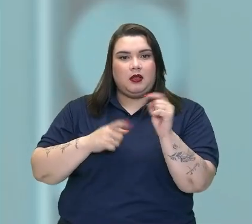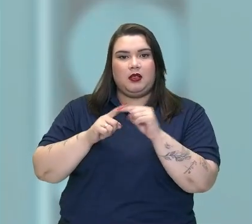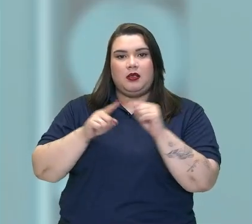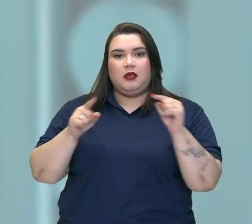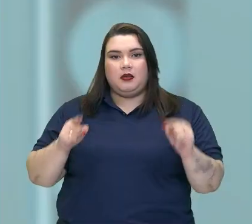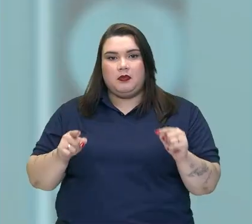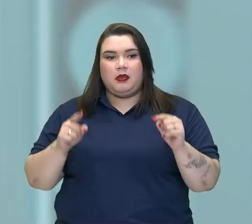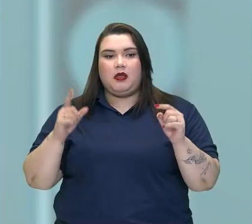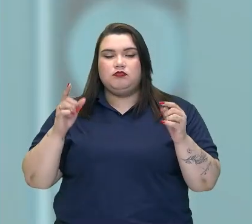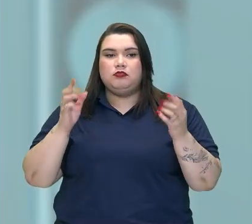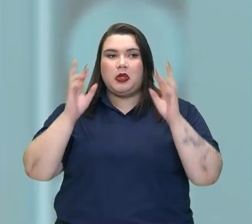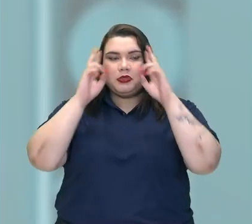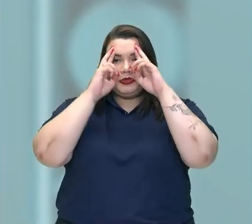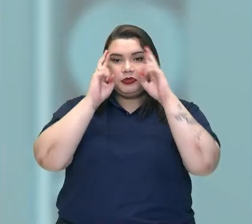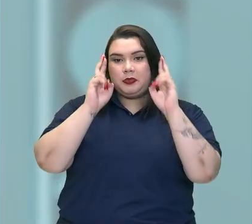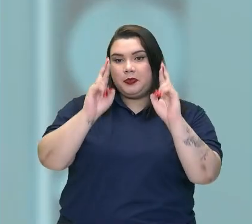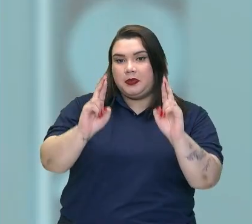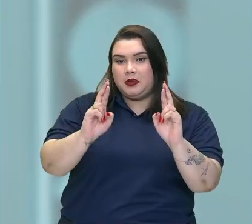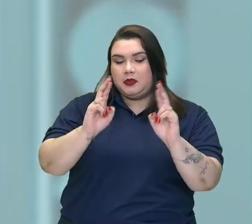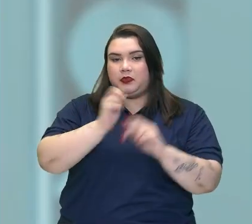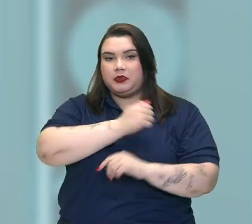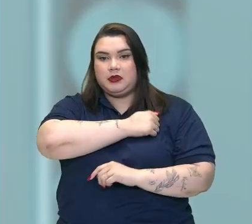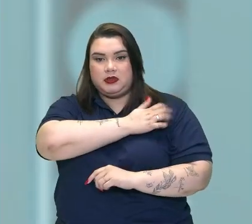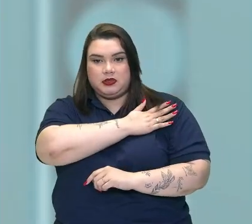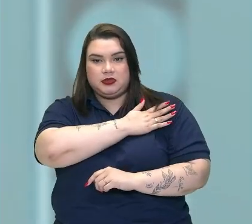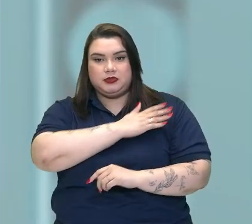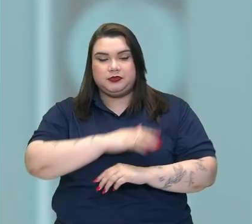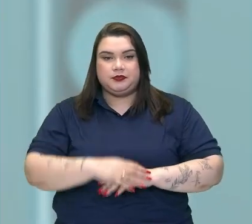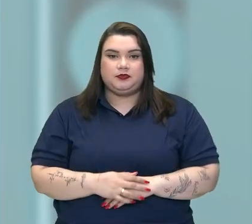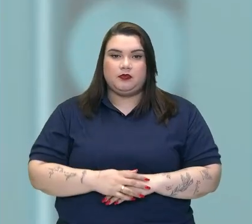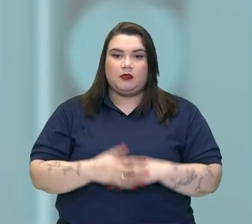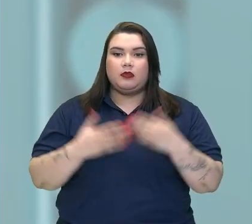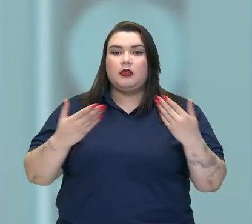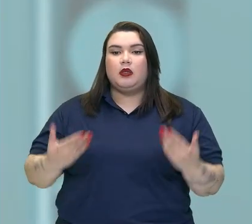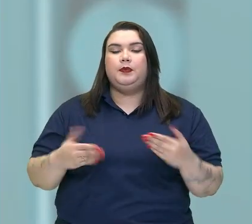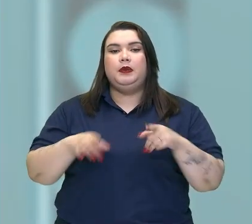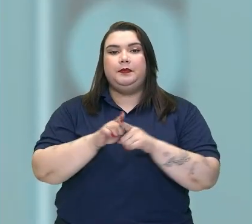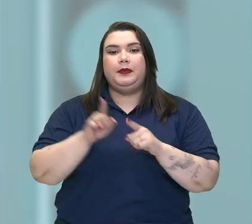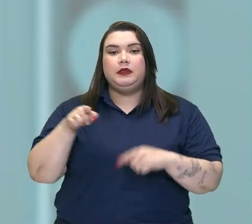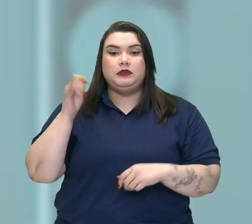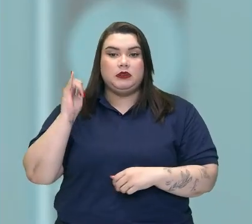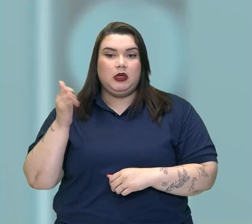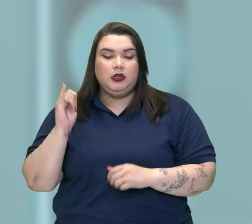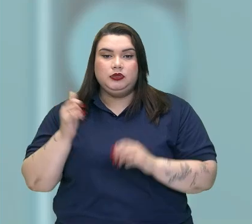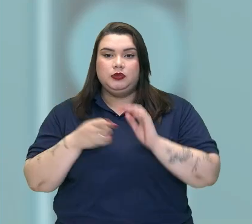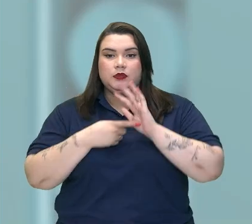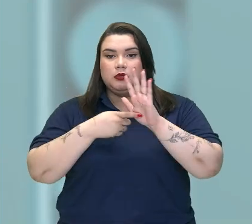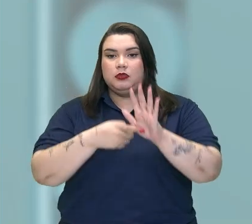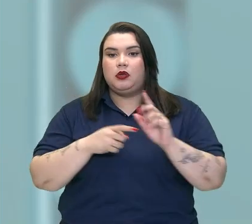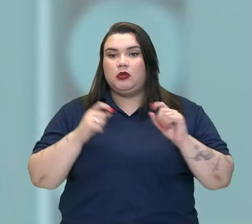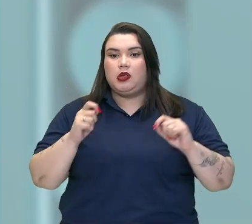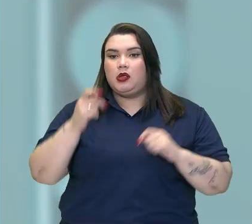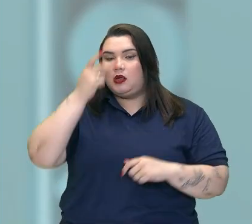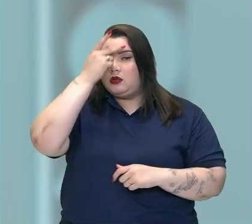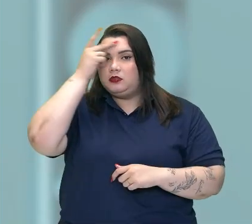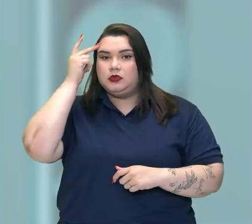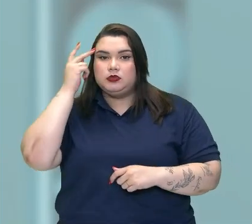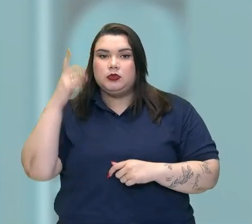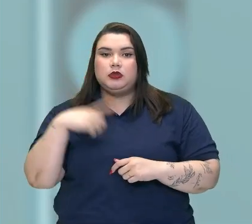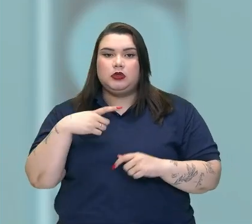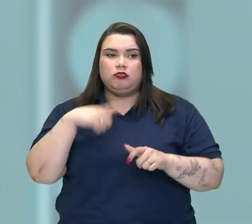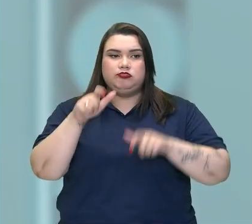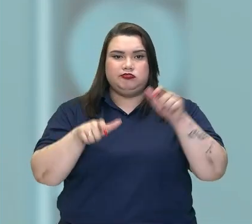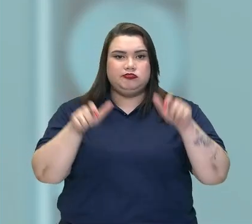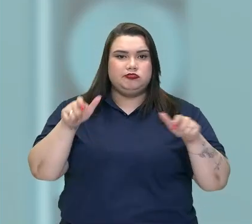com o tenente, não é? E aí a gente percebe também no decorrer dessa narrativa que com as pessoas ele tem